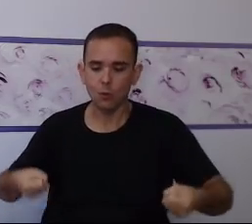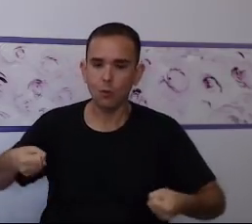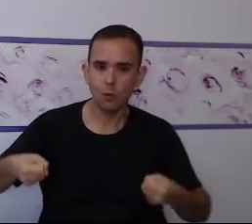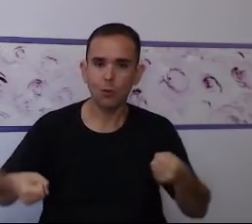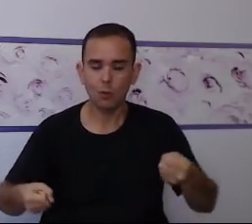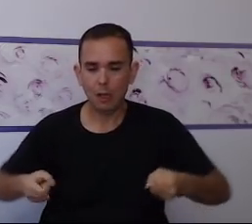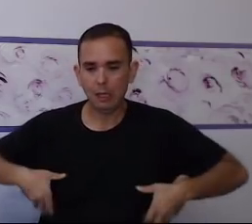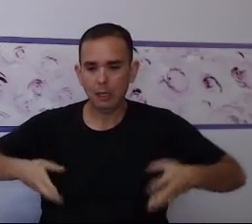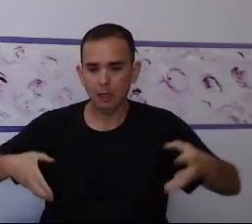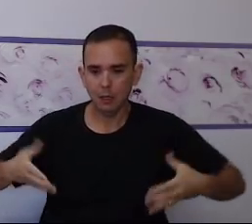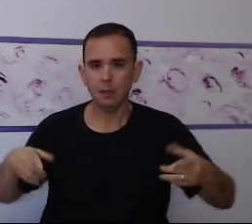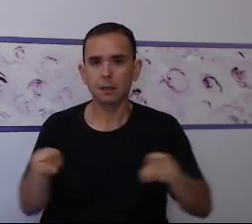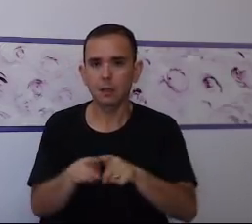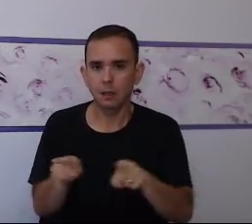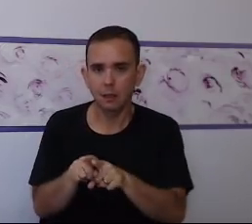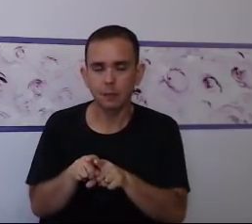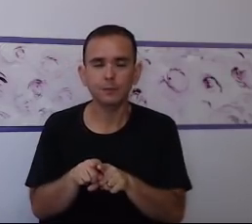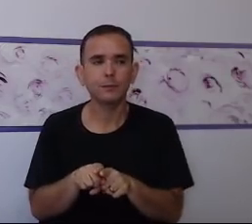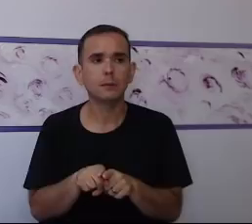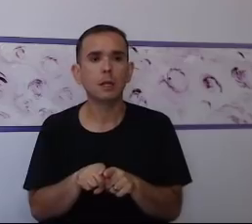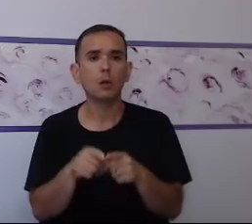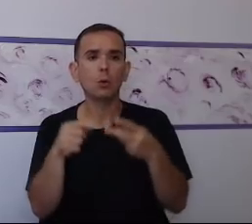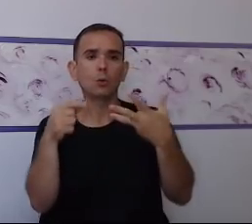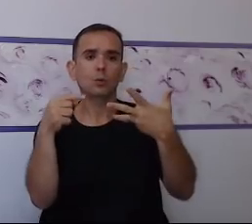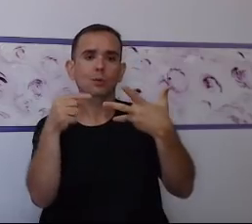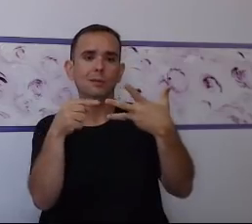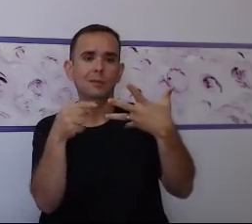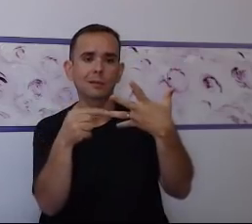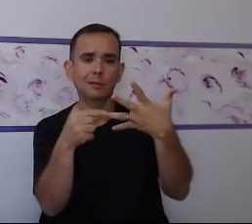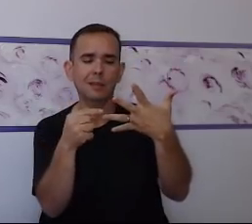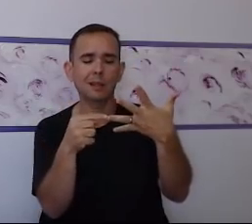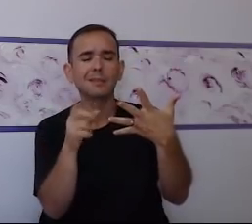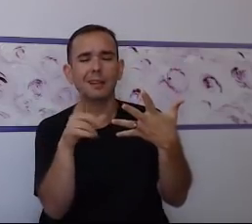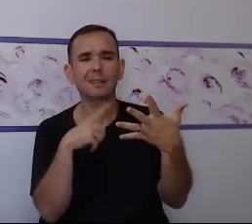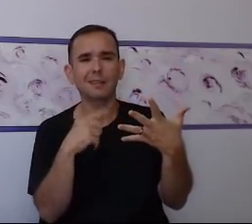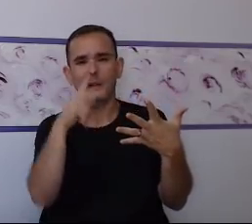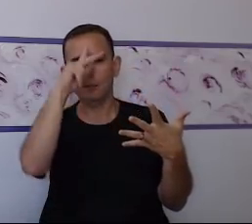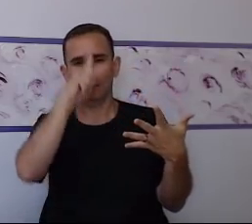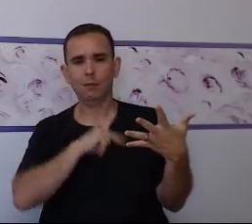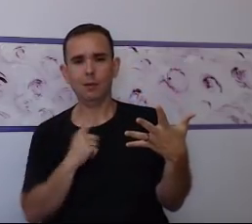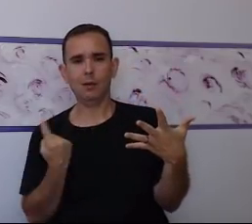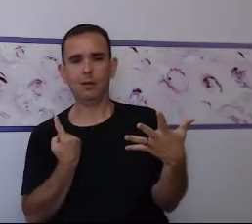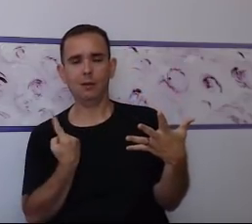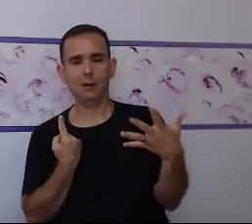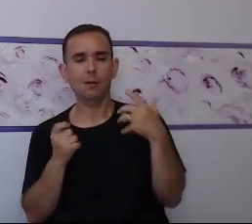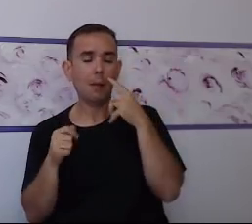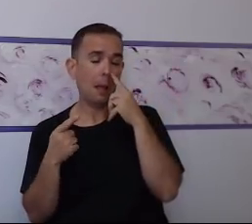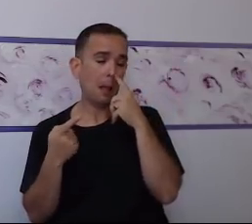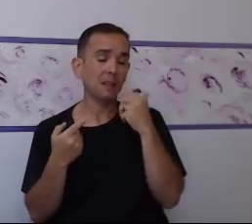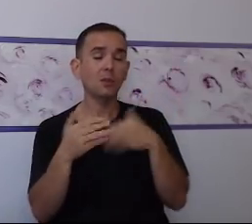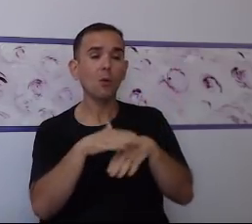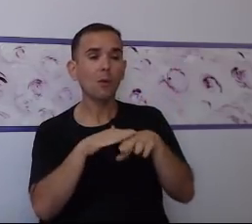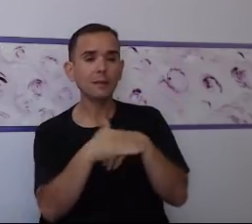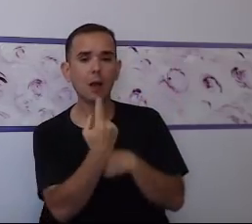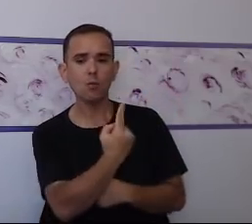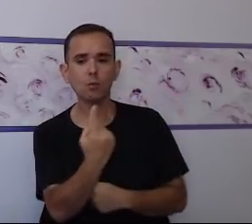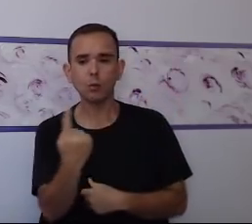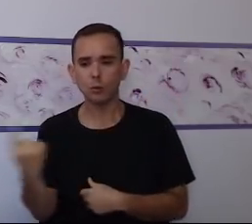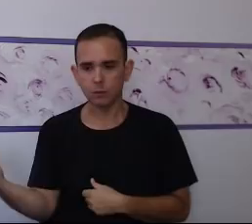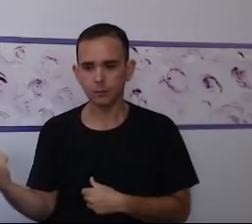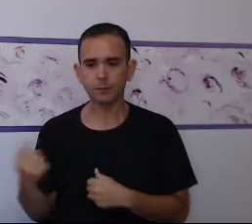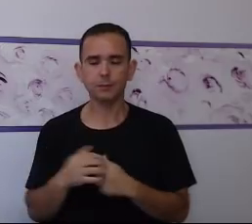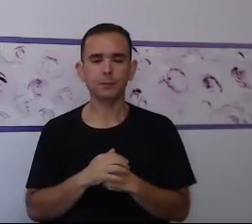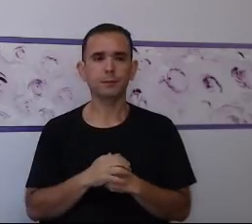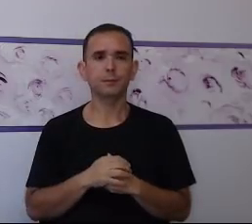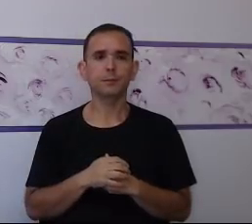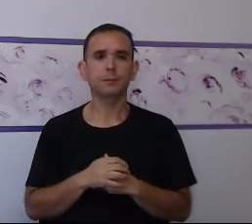cadeira de rodas. No nível 3, a gente tem uma certa independência, mas a gente vai conversar um por um.